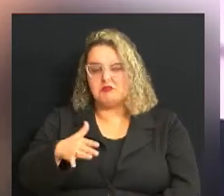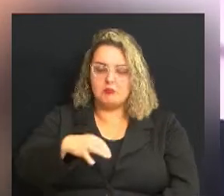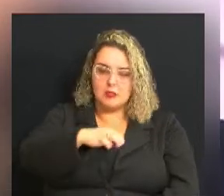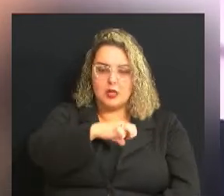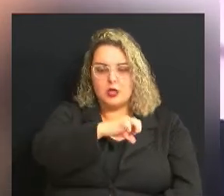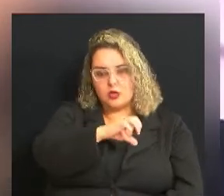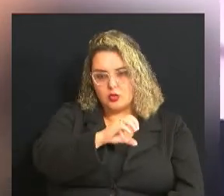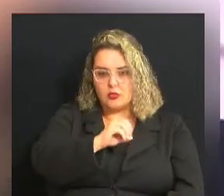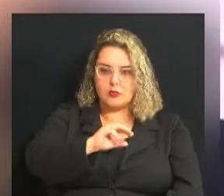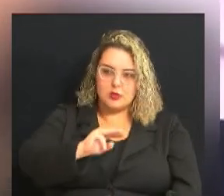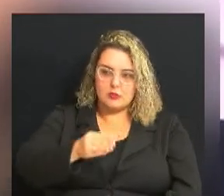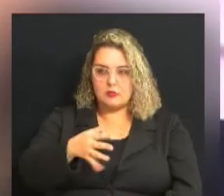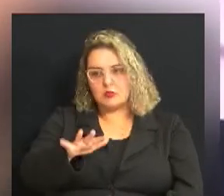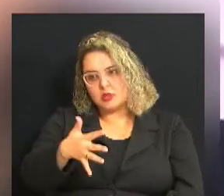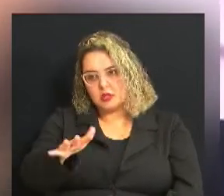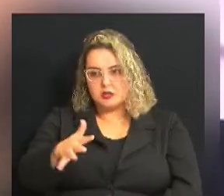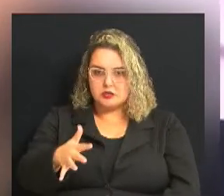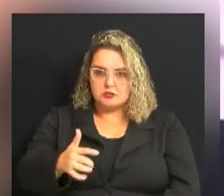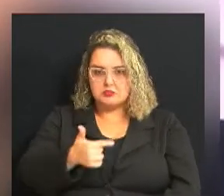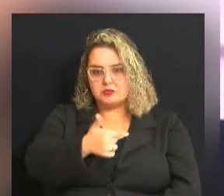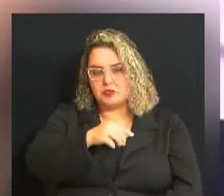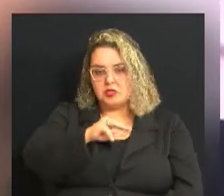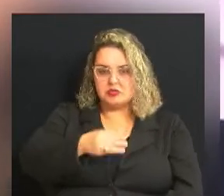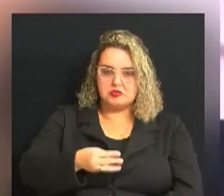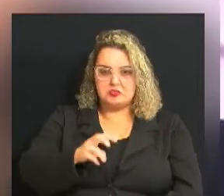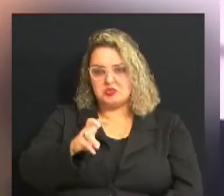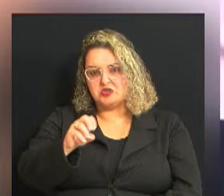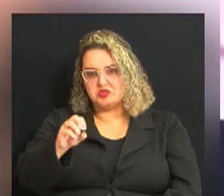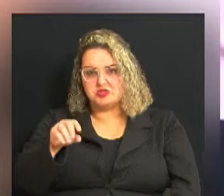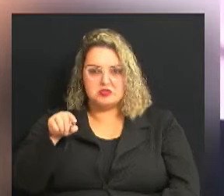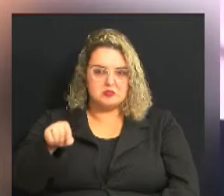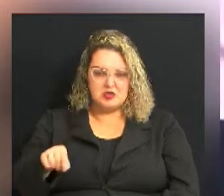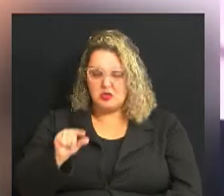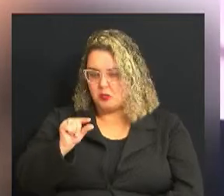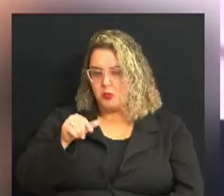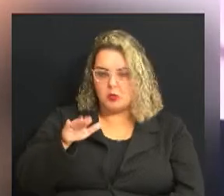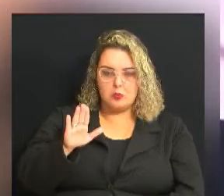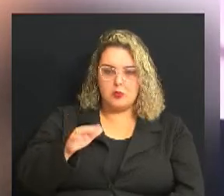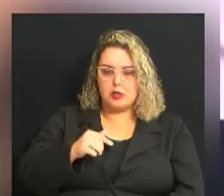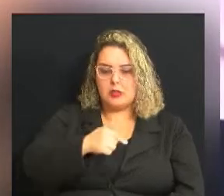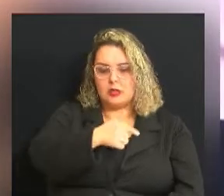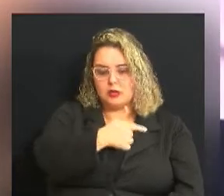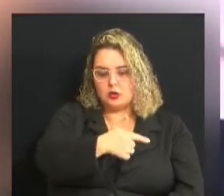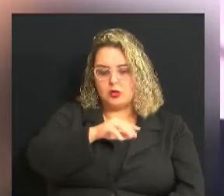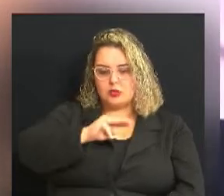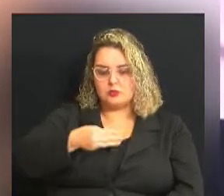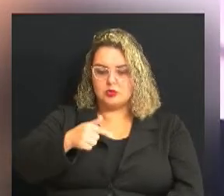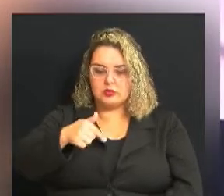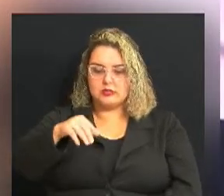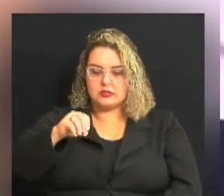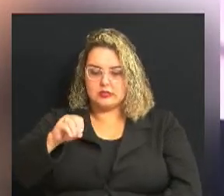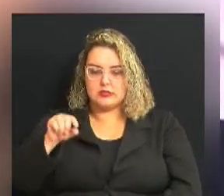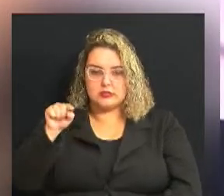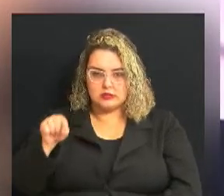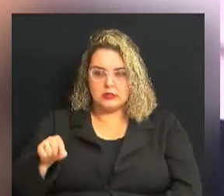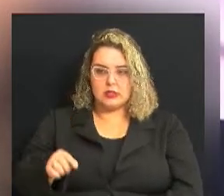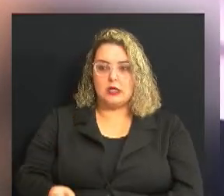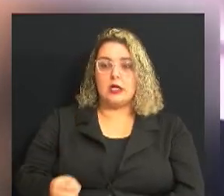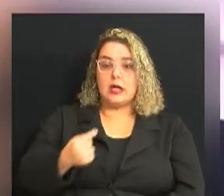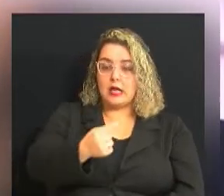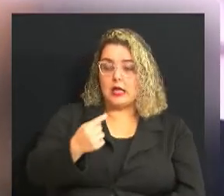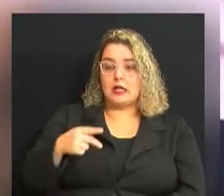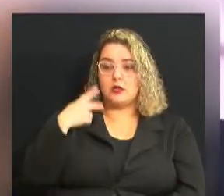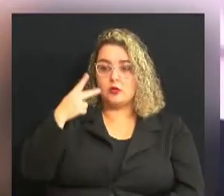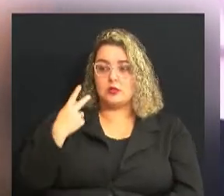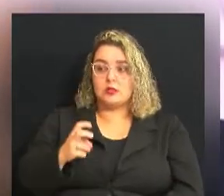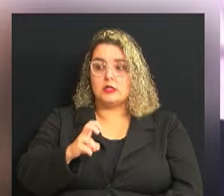o que vai dar uma média aí de 2,5 milhões, um pouco mais, até 2,7 milhões para cada vereador, sendo que 50% desse